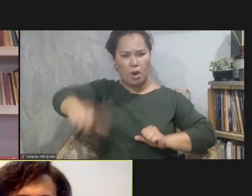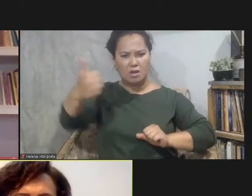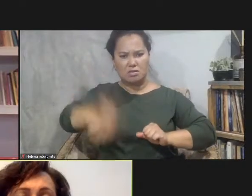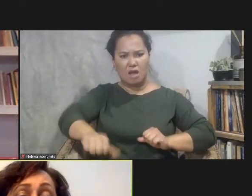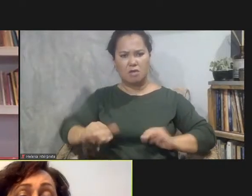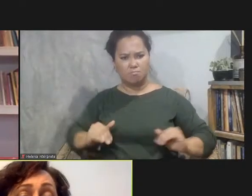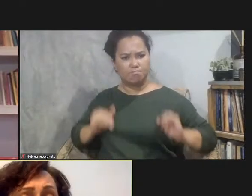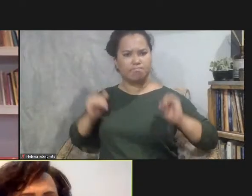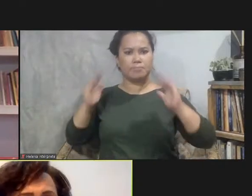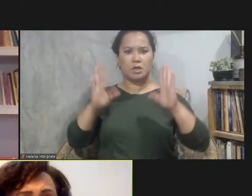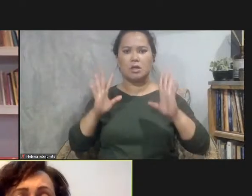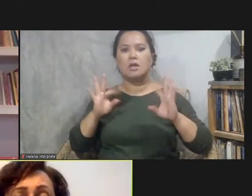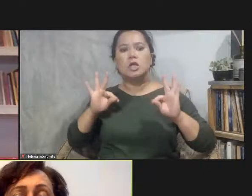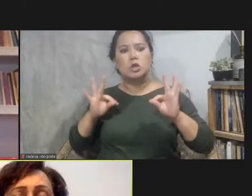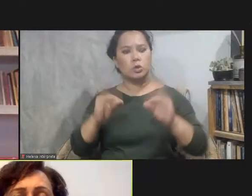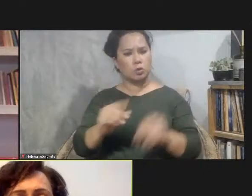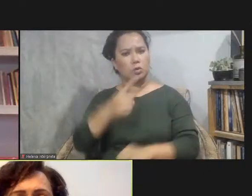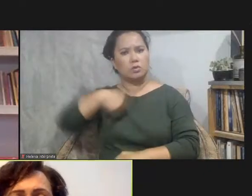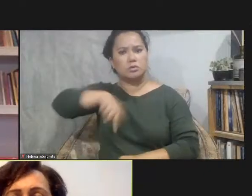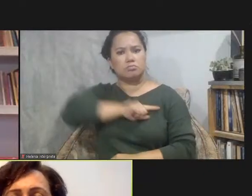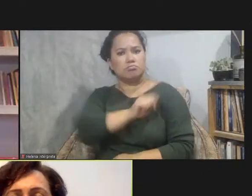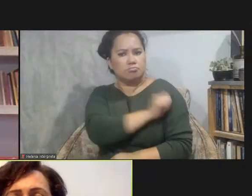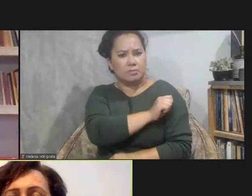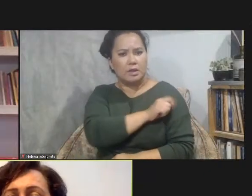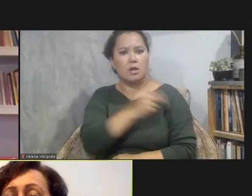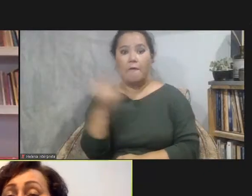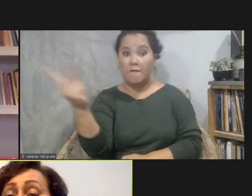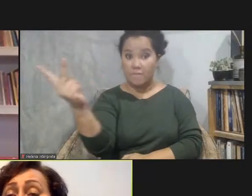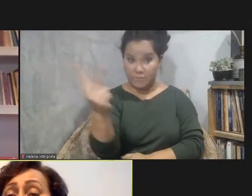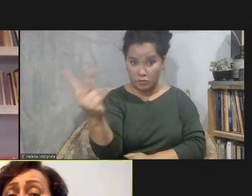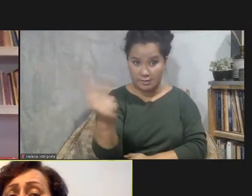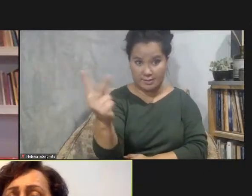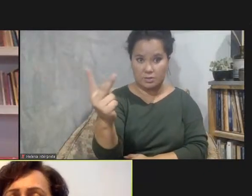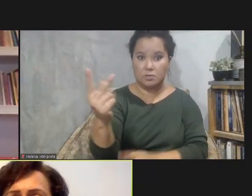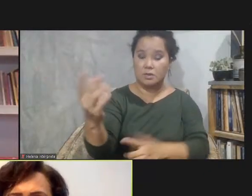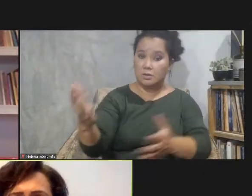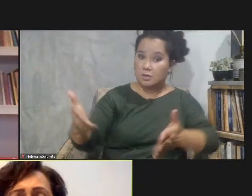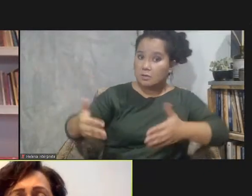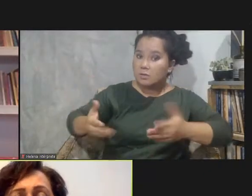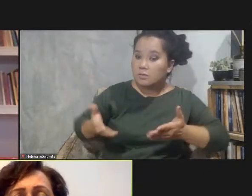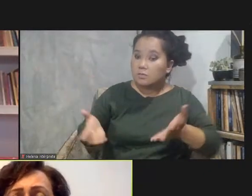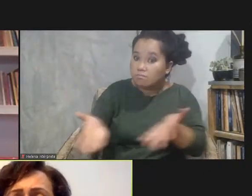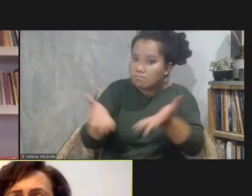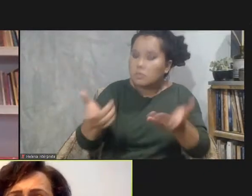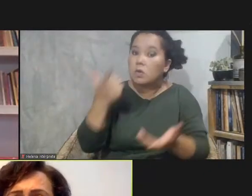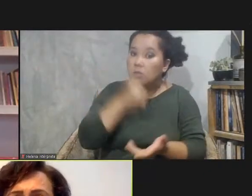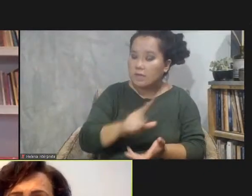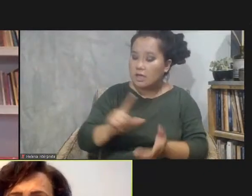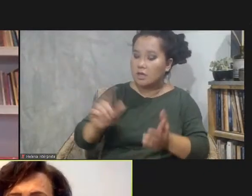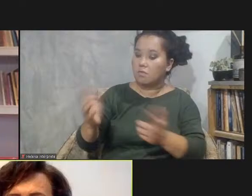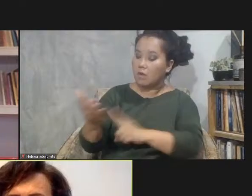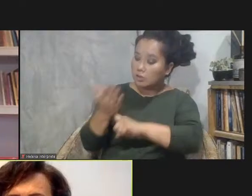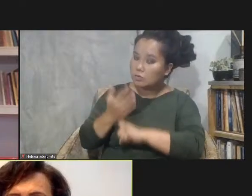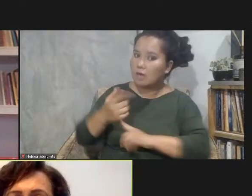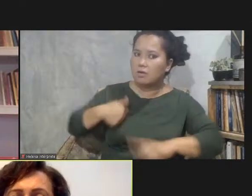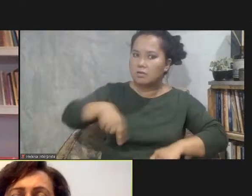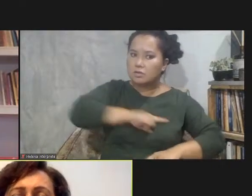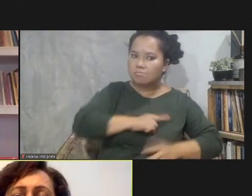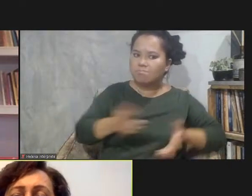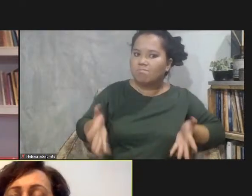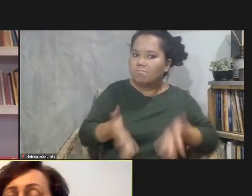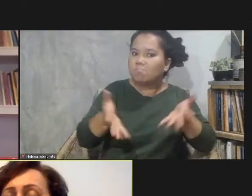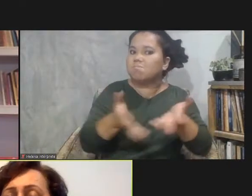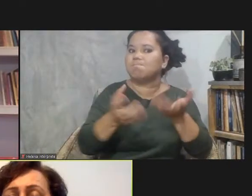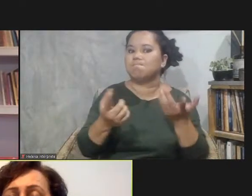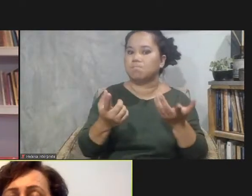pós-graduandos. Foram vocês que nos estimularam a atuar e fazer o movimento inverso. Enquanto outras instituições, diante